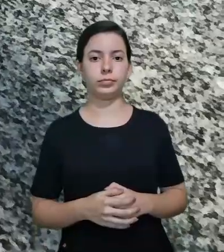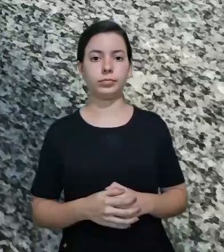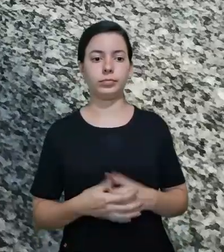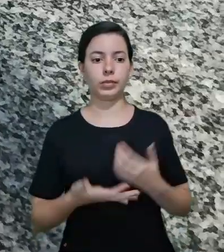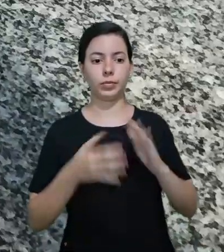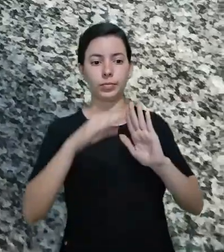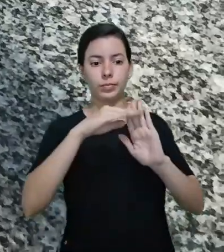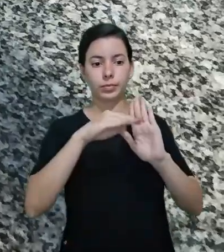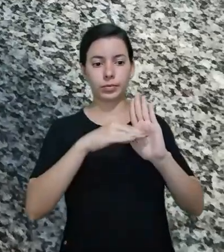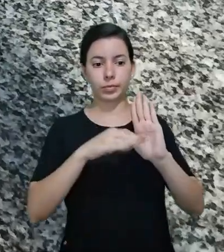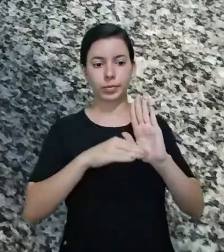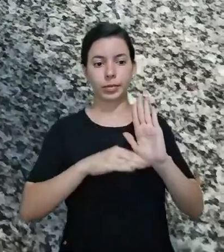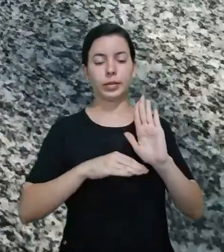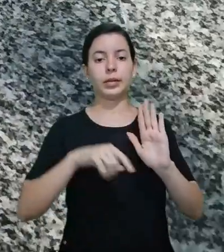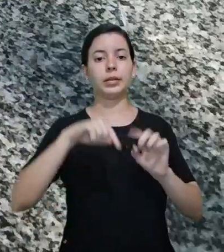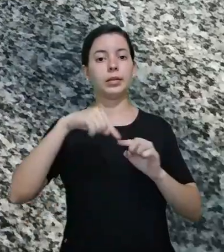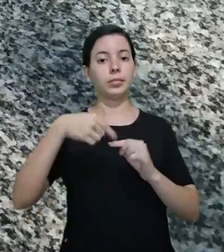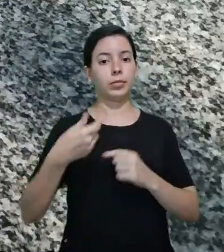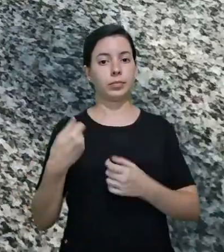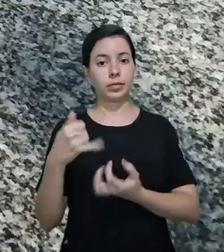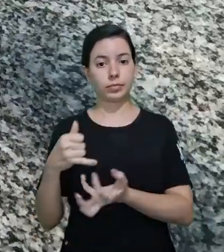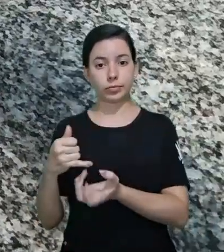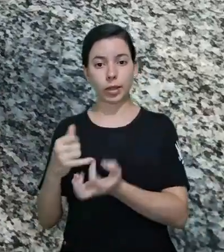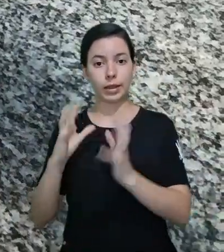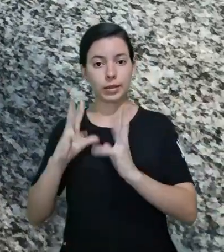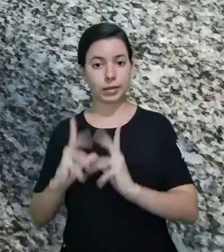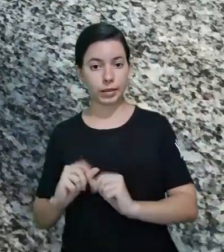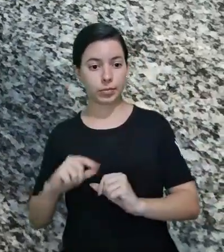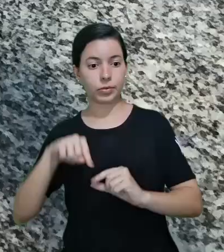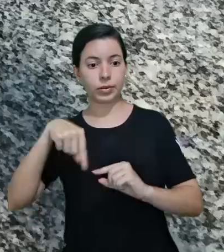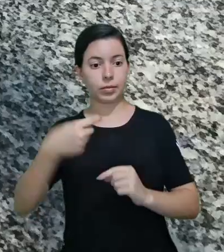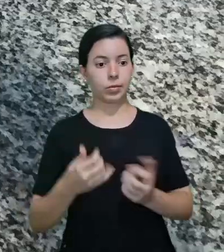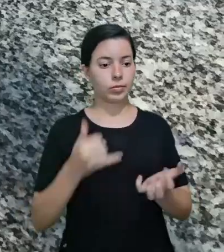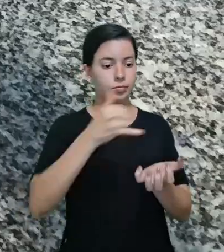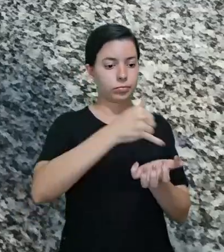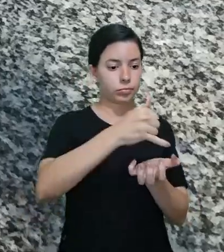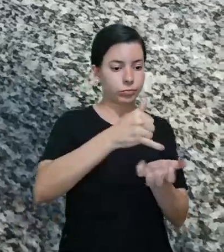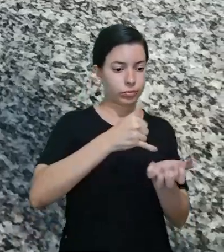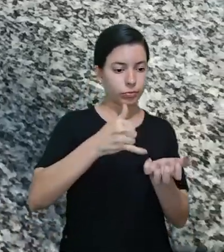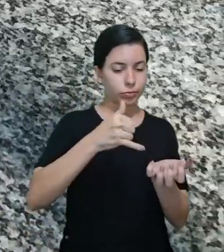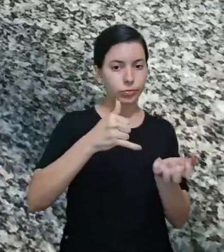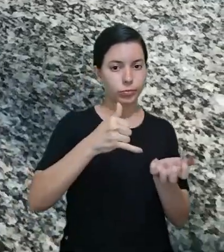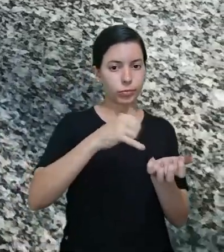No passo a passo, esterilize a alça, coletar o material,